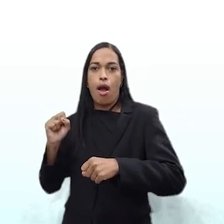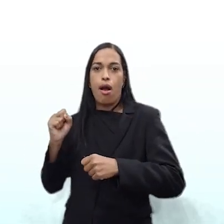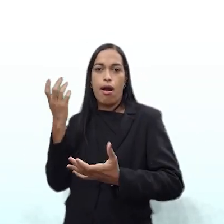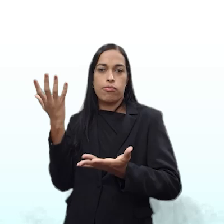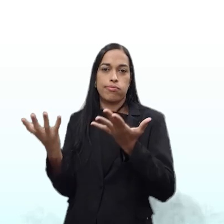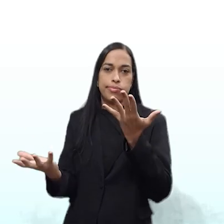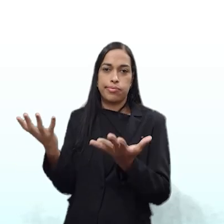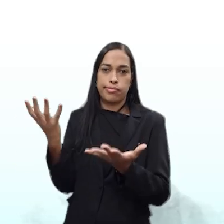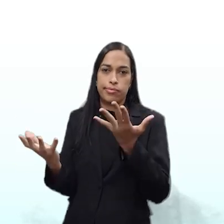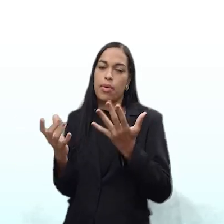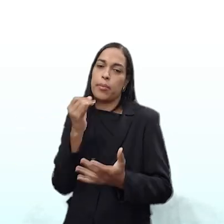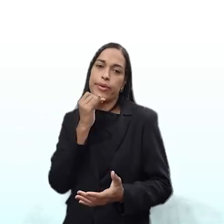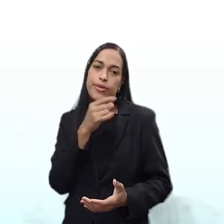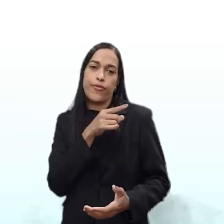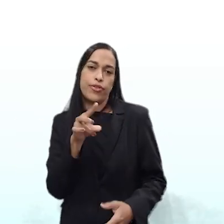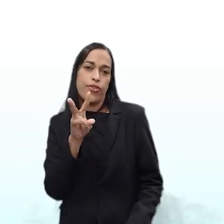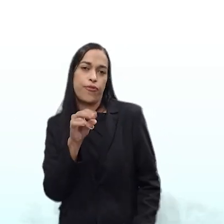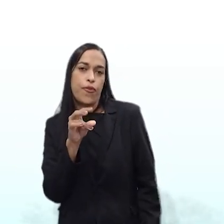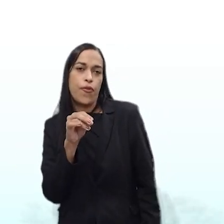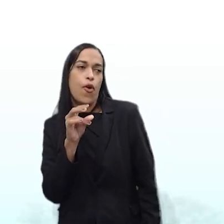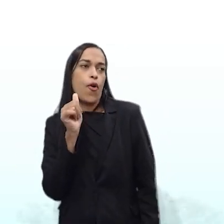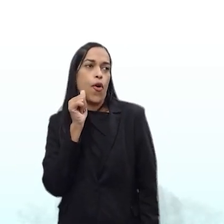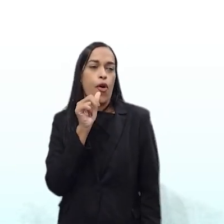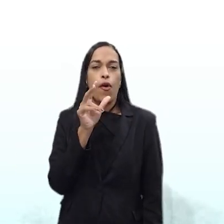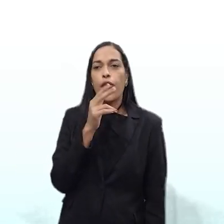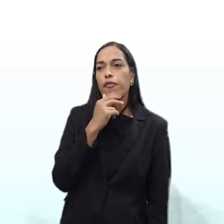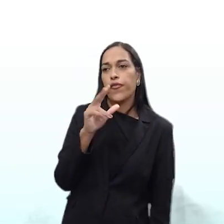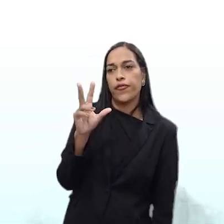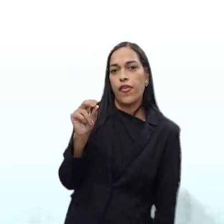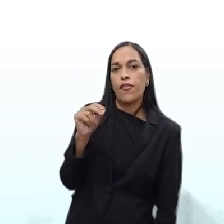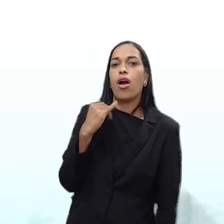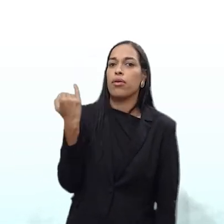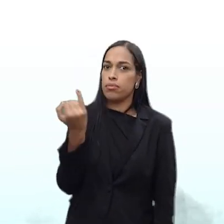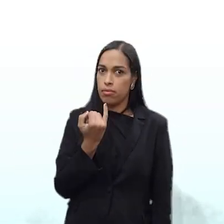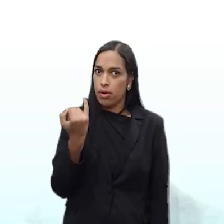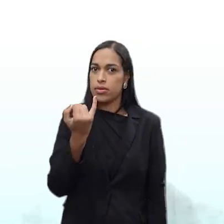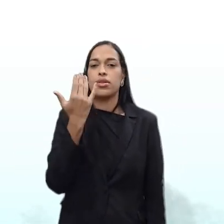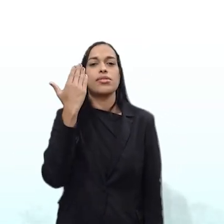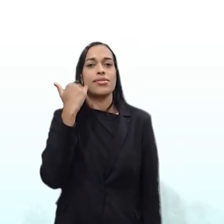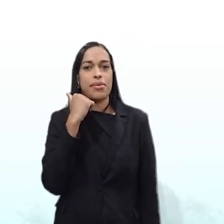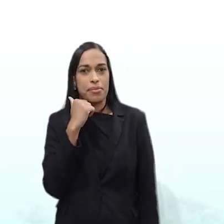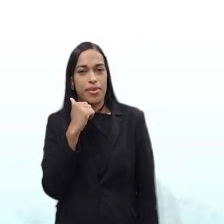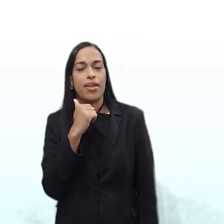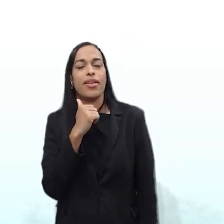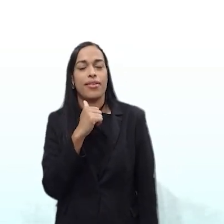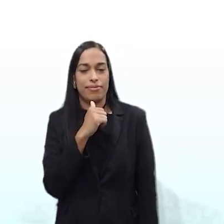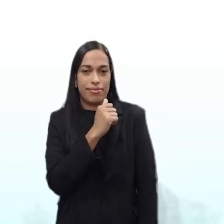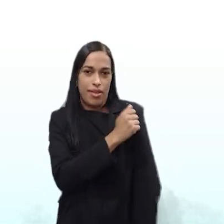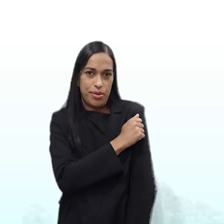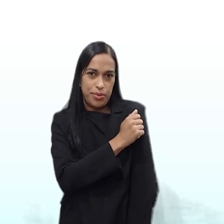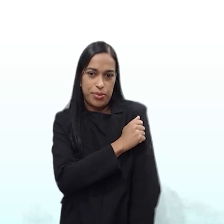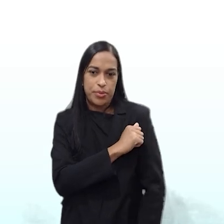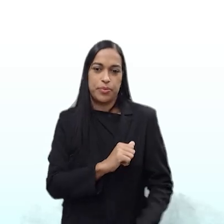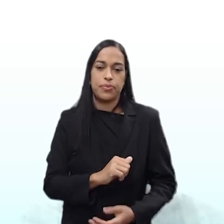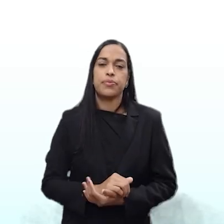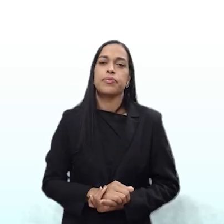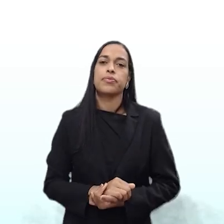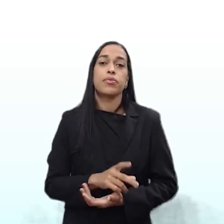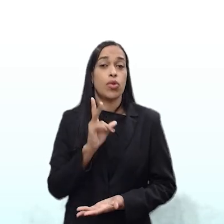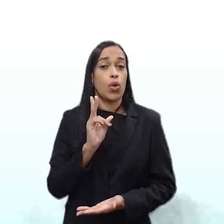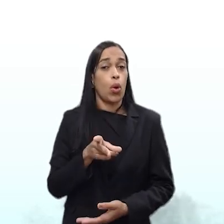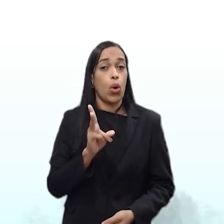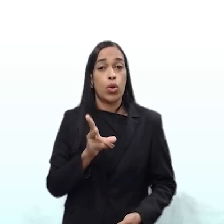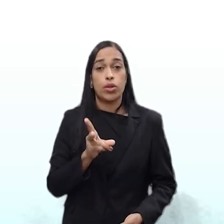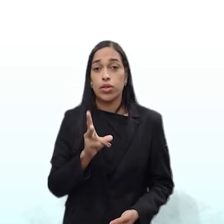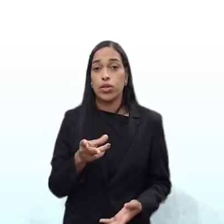ou uma vovó que tem dificuldade de locomoção, é importante você saber disso. É ou não é? Fala sério, mequetrefe. Bom, vamos dar sequência, porque agora a